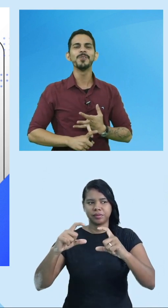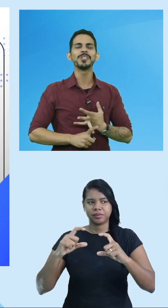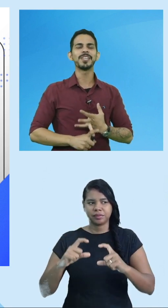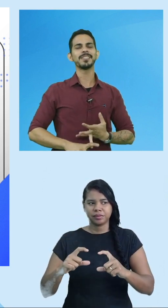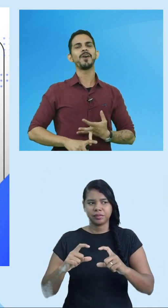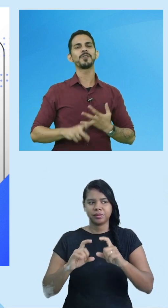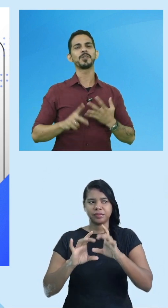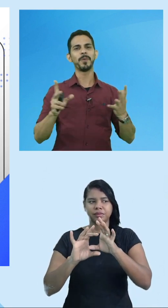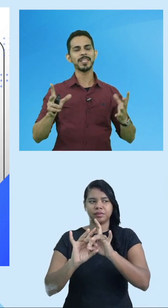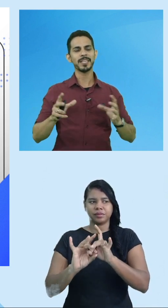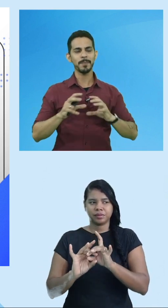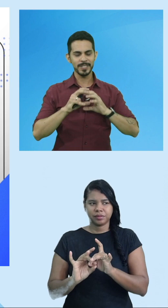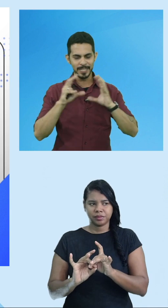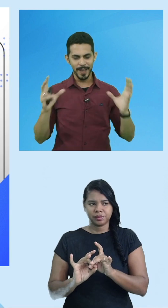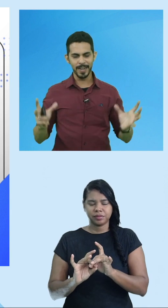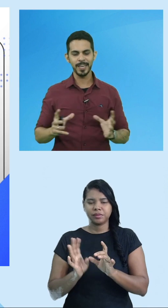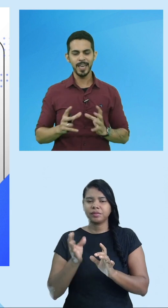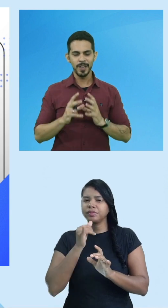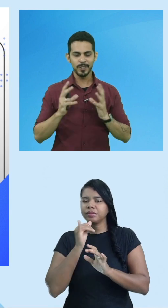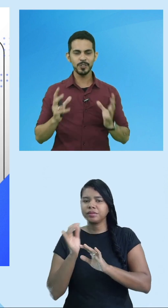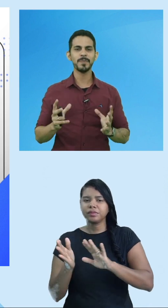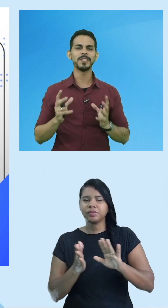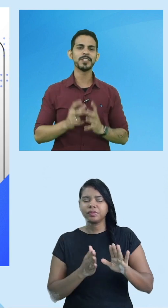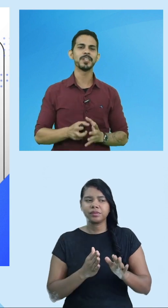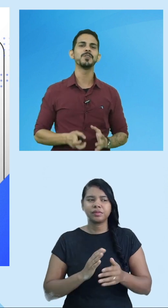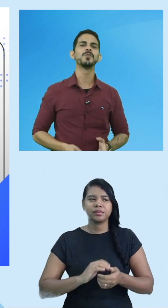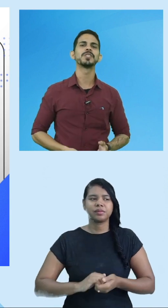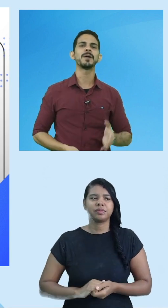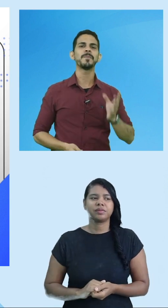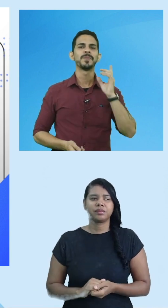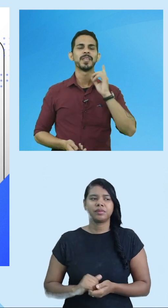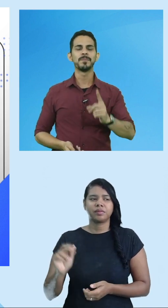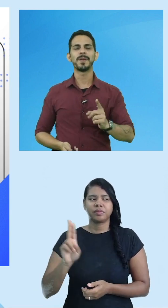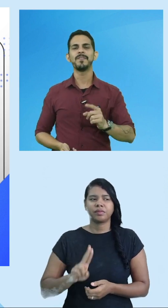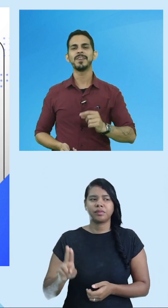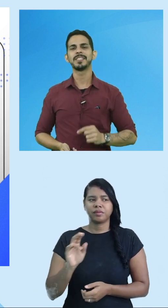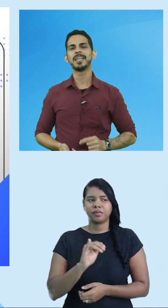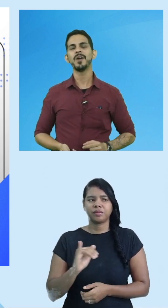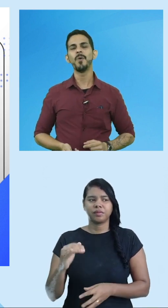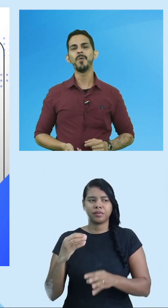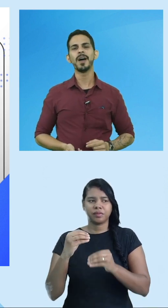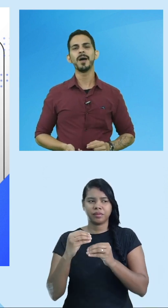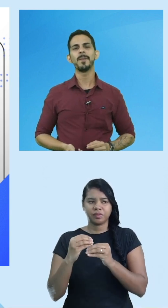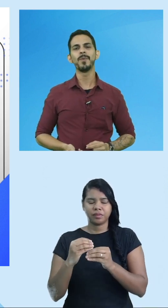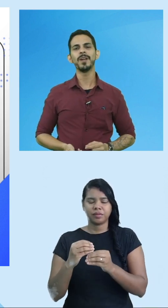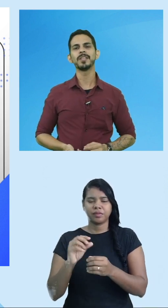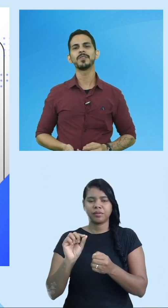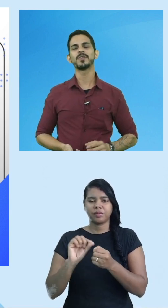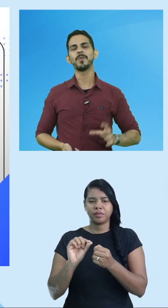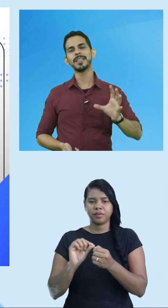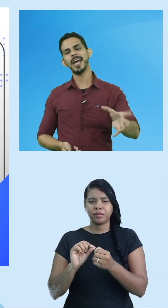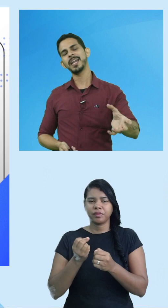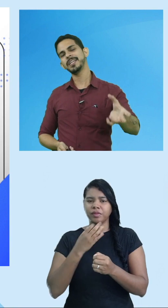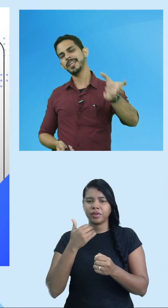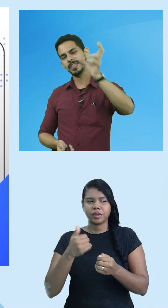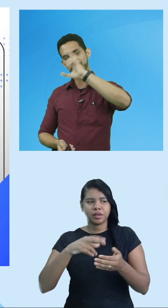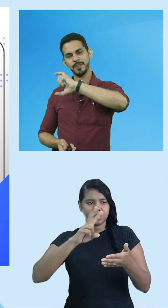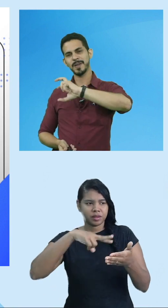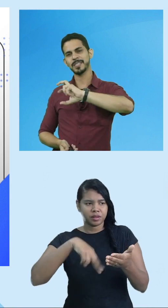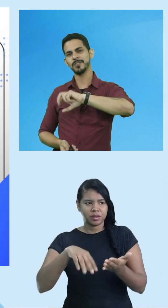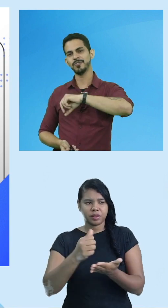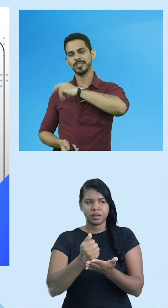ou os tesauros, por exemplo, que são ali instrumentos que a gente usa para fazer uma boa leitura documentária